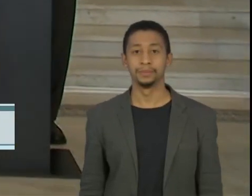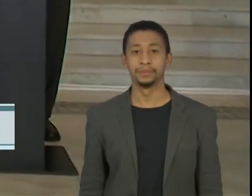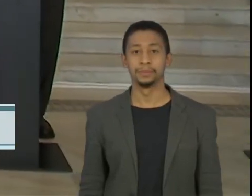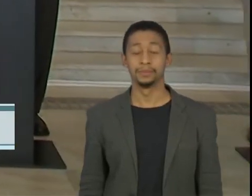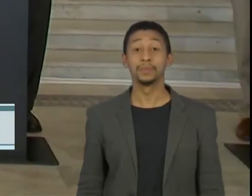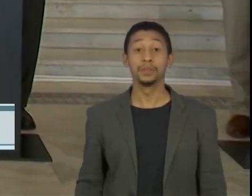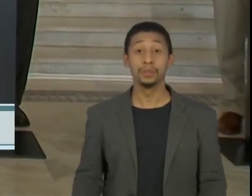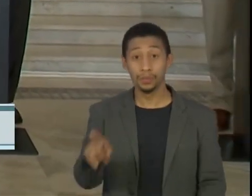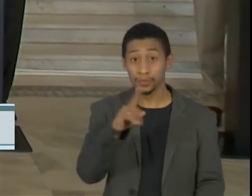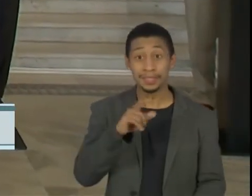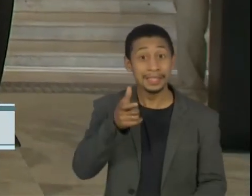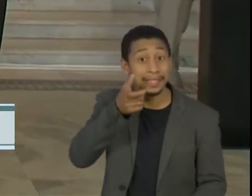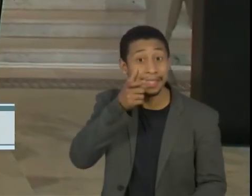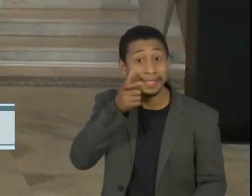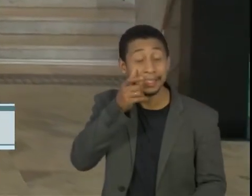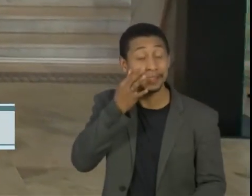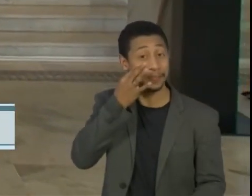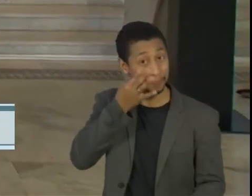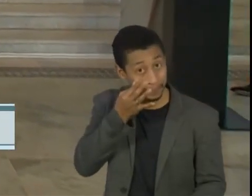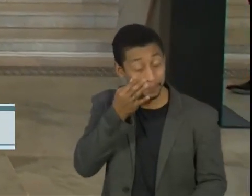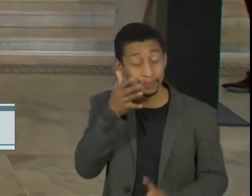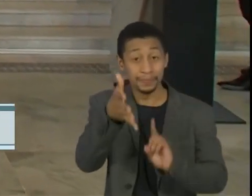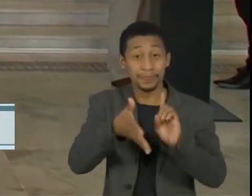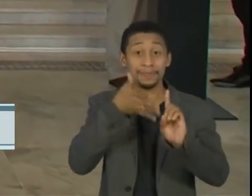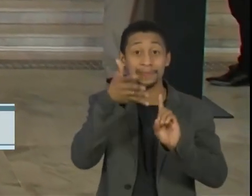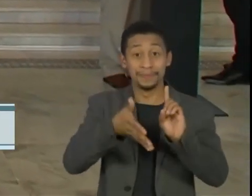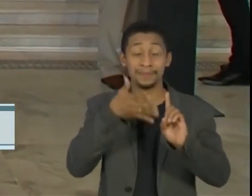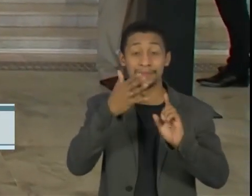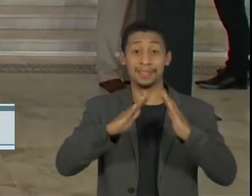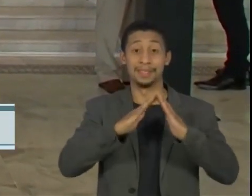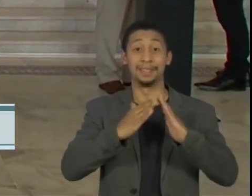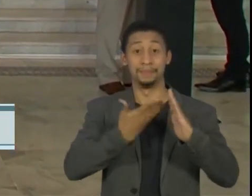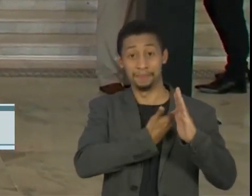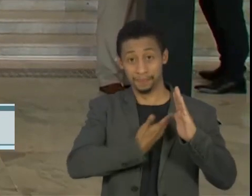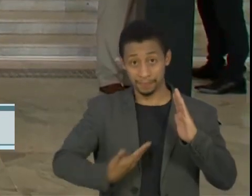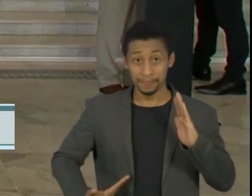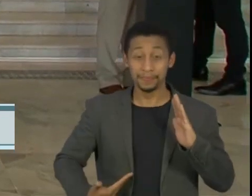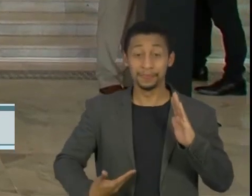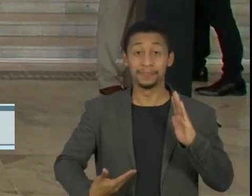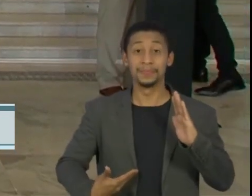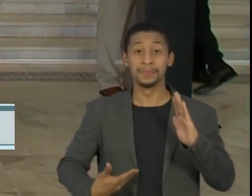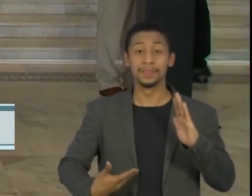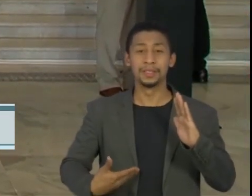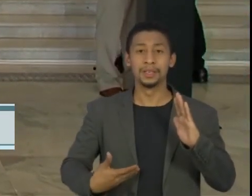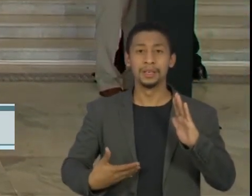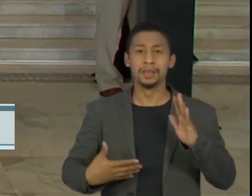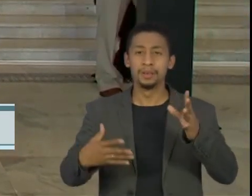Você acompanhou ao vivo a entrevista coletiva do Palácio dos Bandeirantes. Veja a cobertura